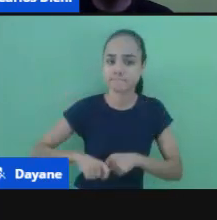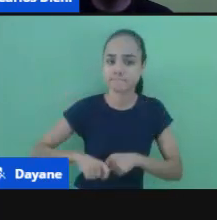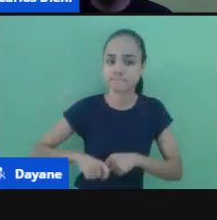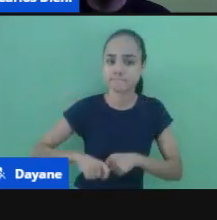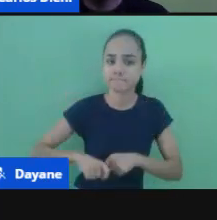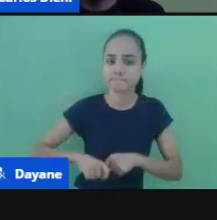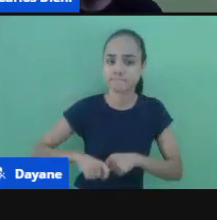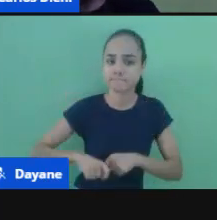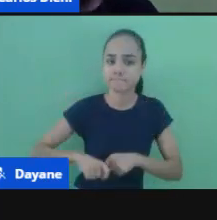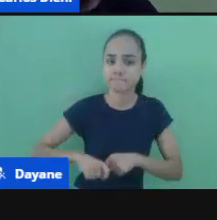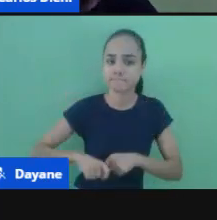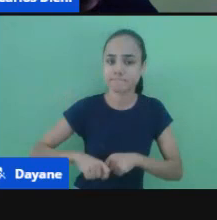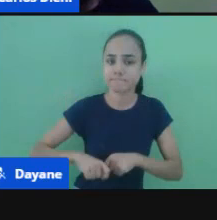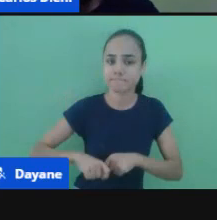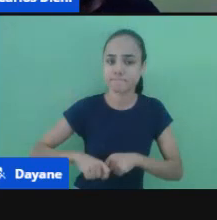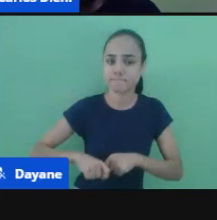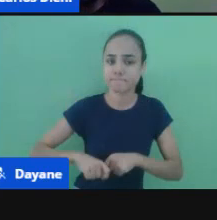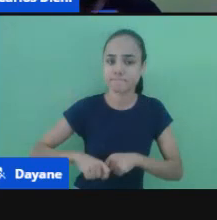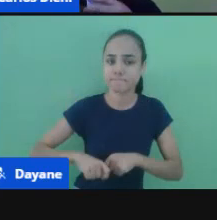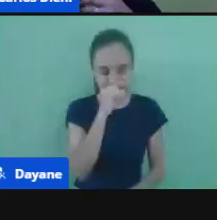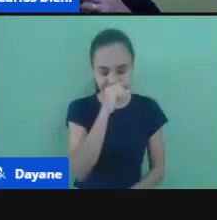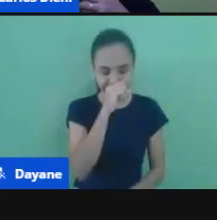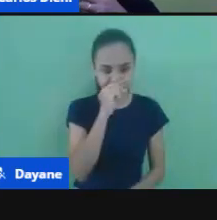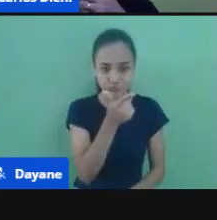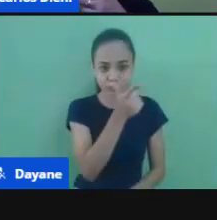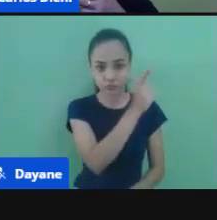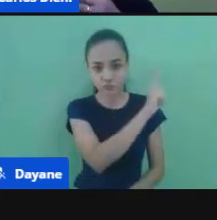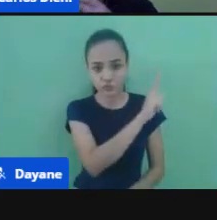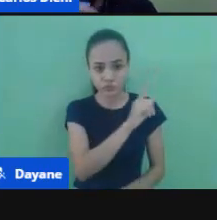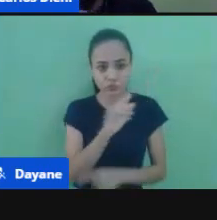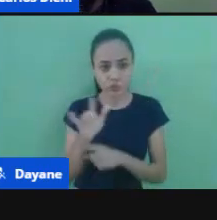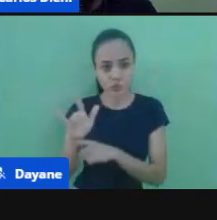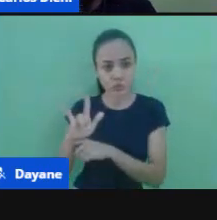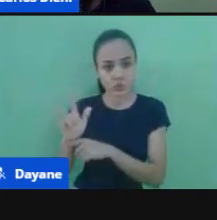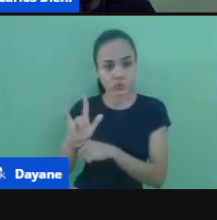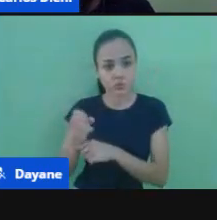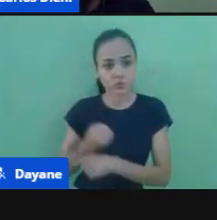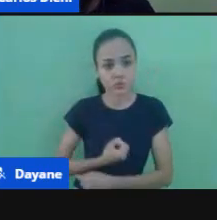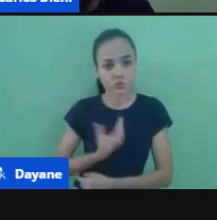Aqui, um outro documentário é poético aqui. Só um pouquinho.